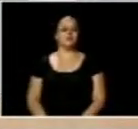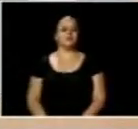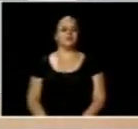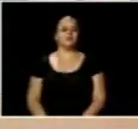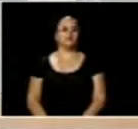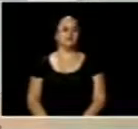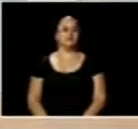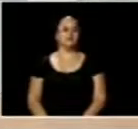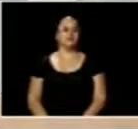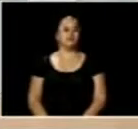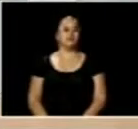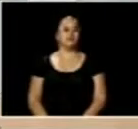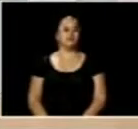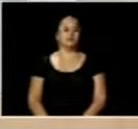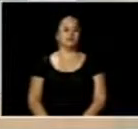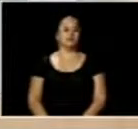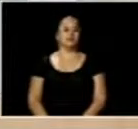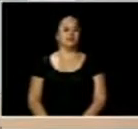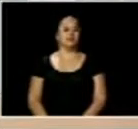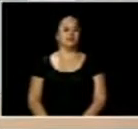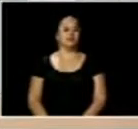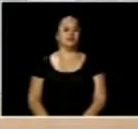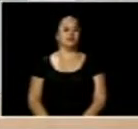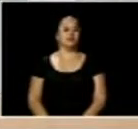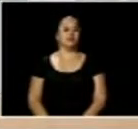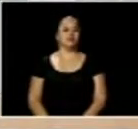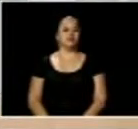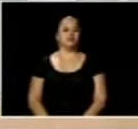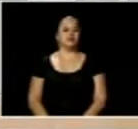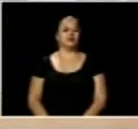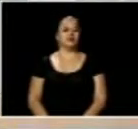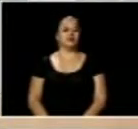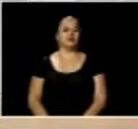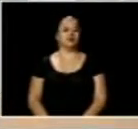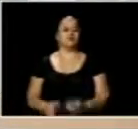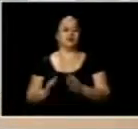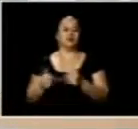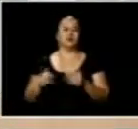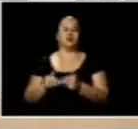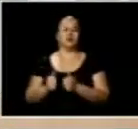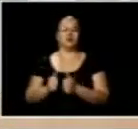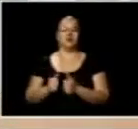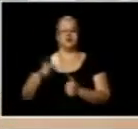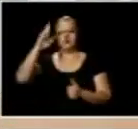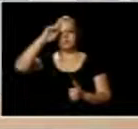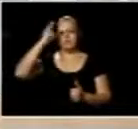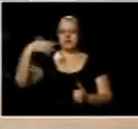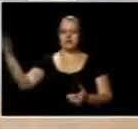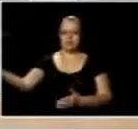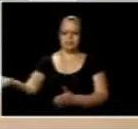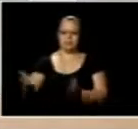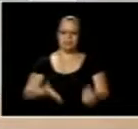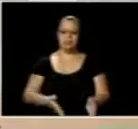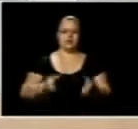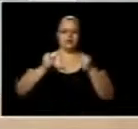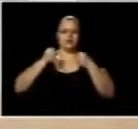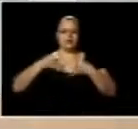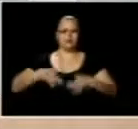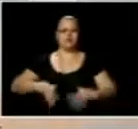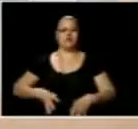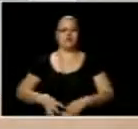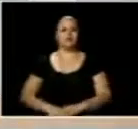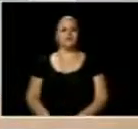essa convocação verbal para que a senhora possa nos dar explicações, inclusive dessa situação, que é um tanto